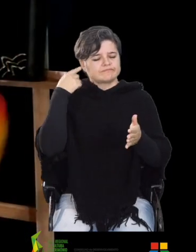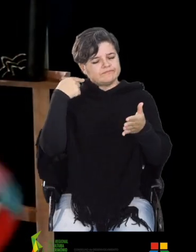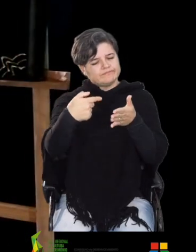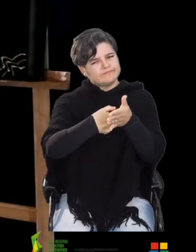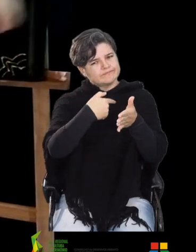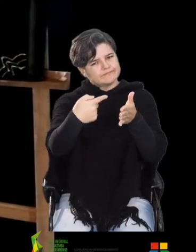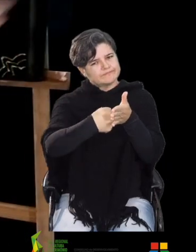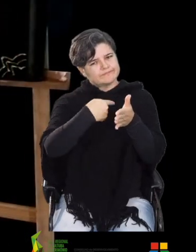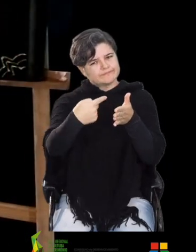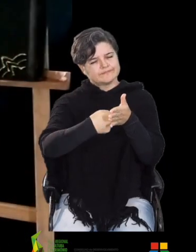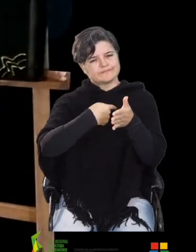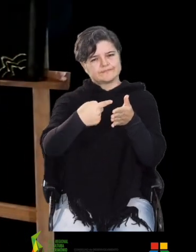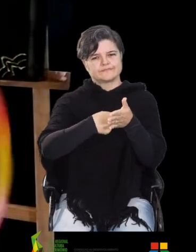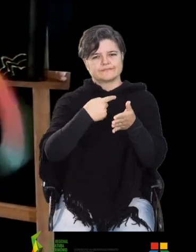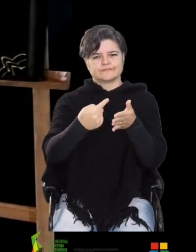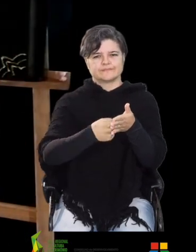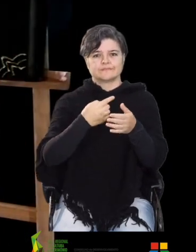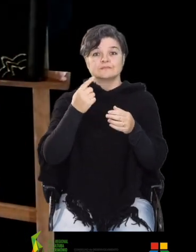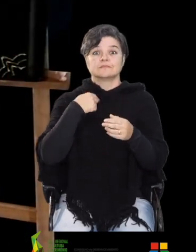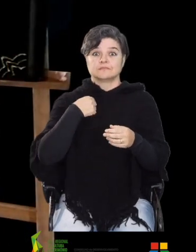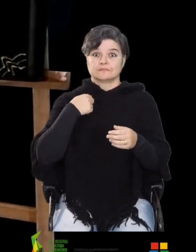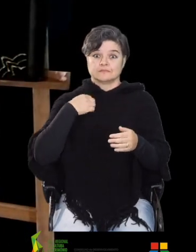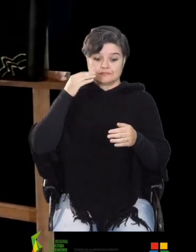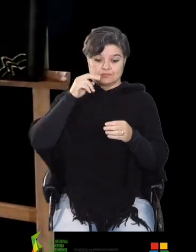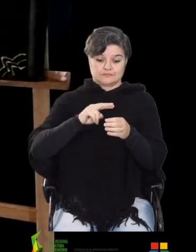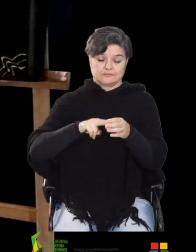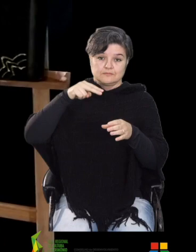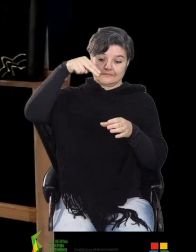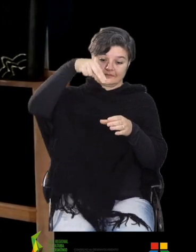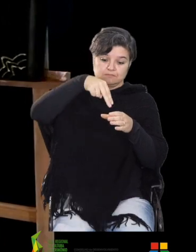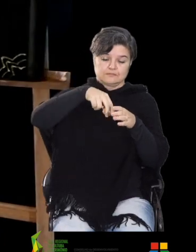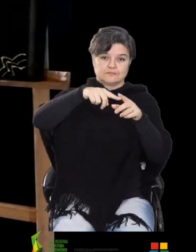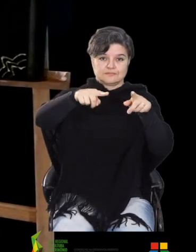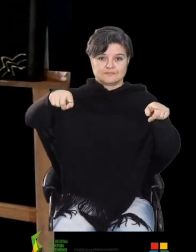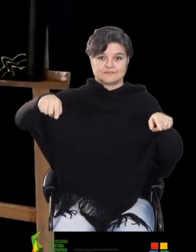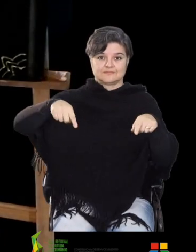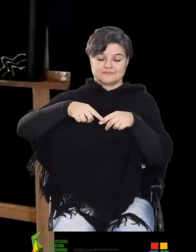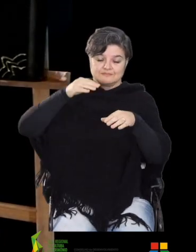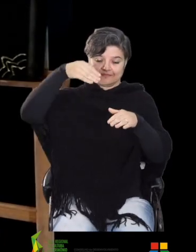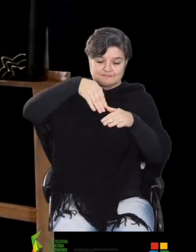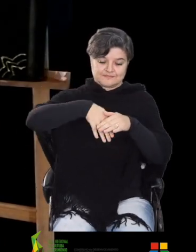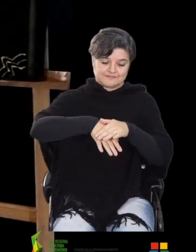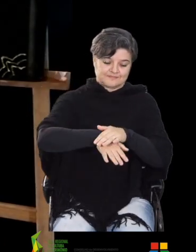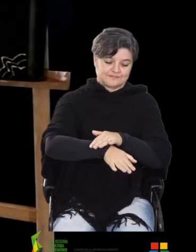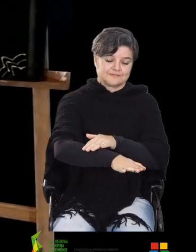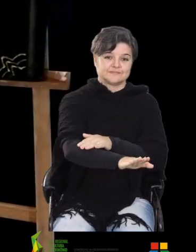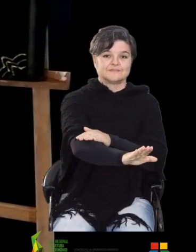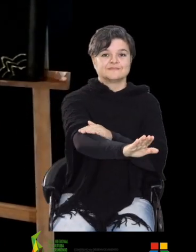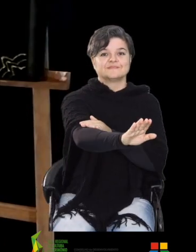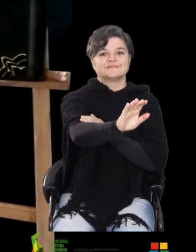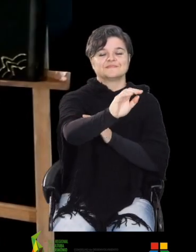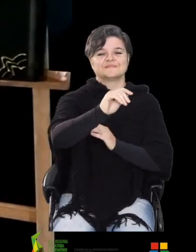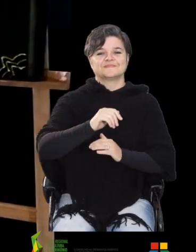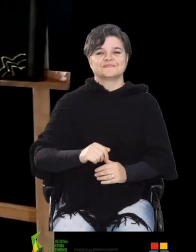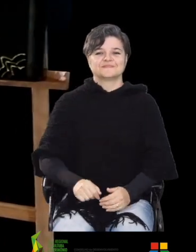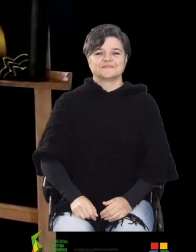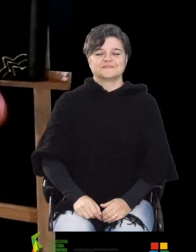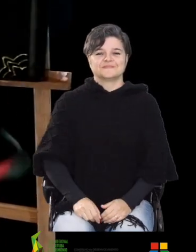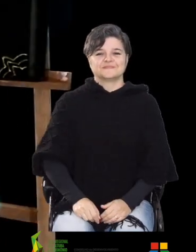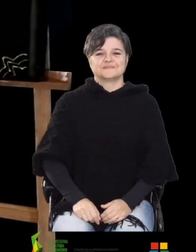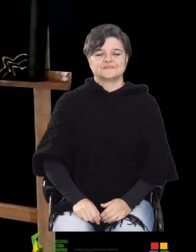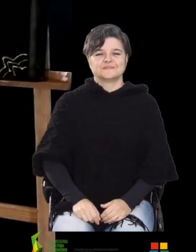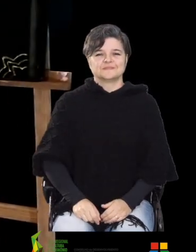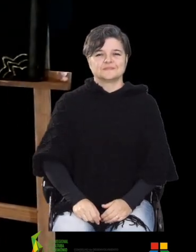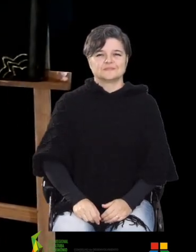perguntar então para dentro do buraco foi parar lá dentro fui esse escorregar